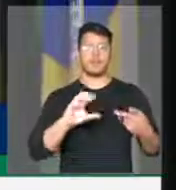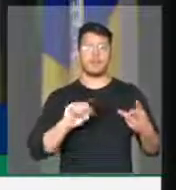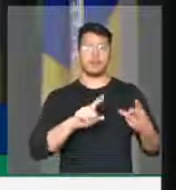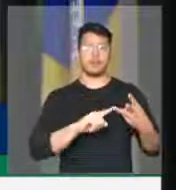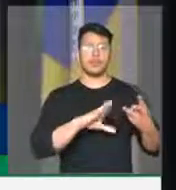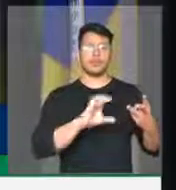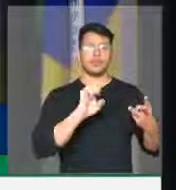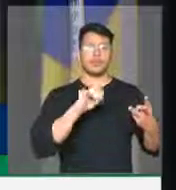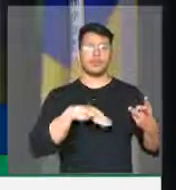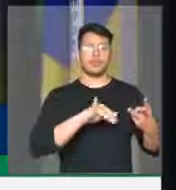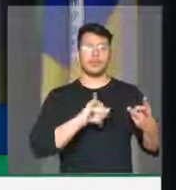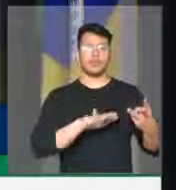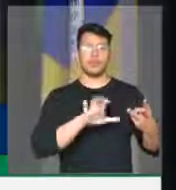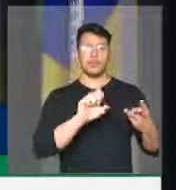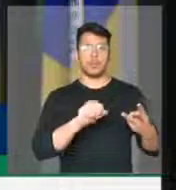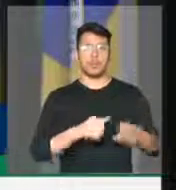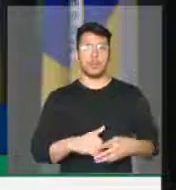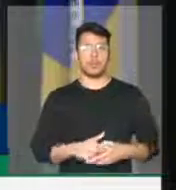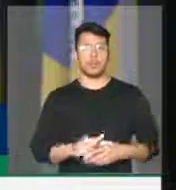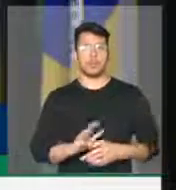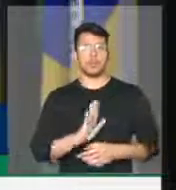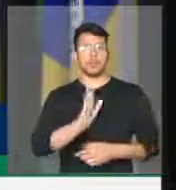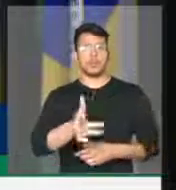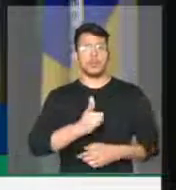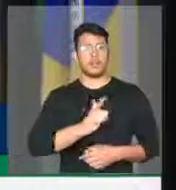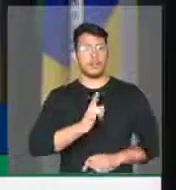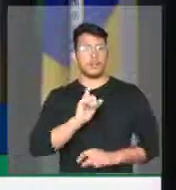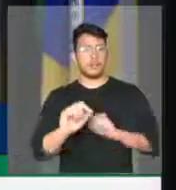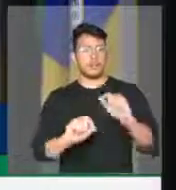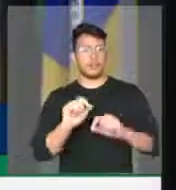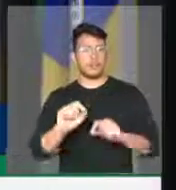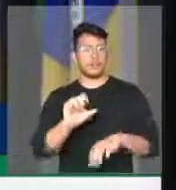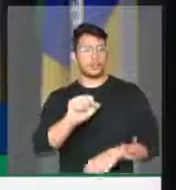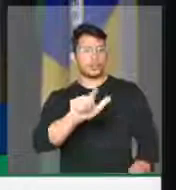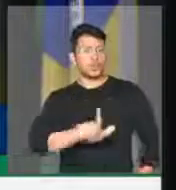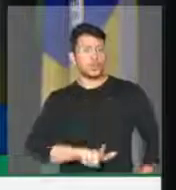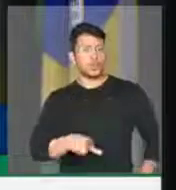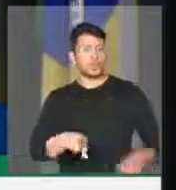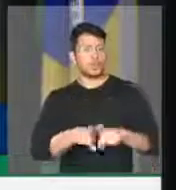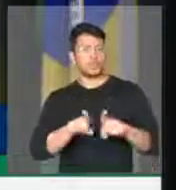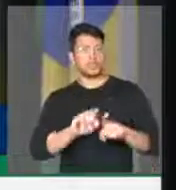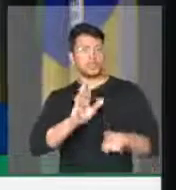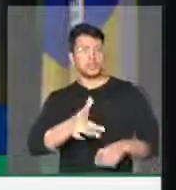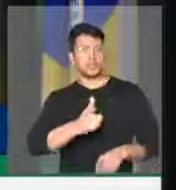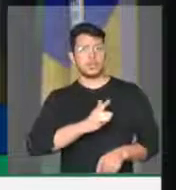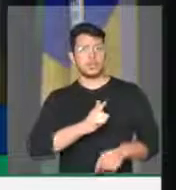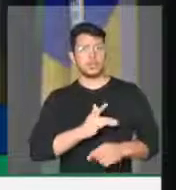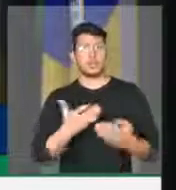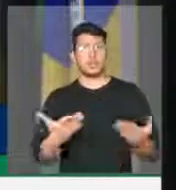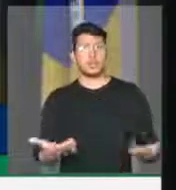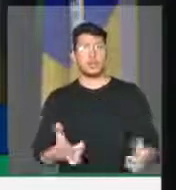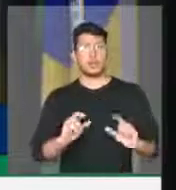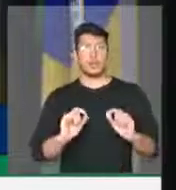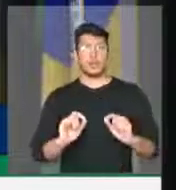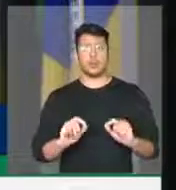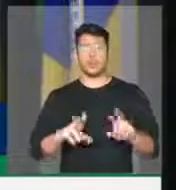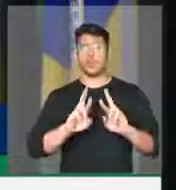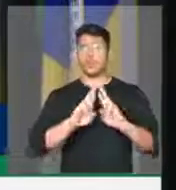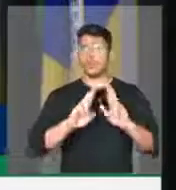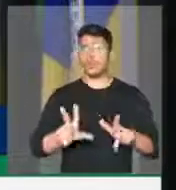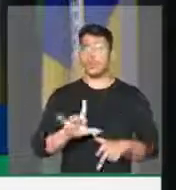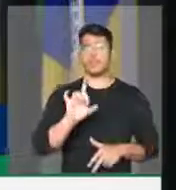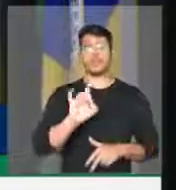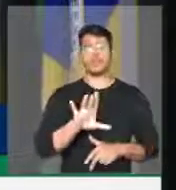municípios, tanto do sul do estado como do extremo sul, onde fica o Cerrado piauiense, o que vai facilitar exatamente não só